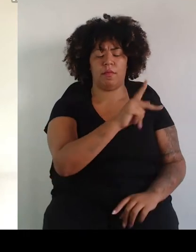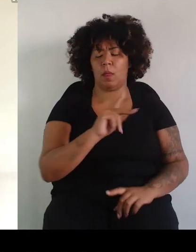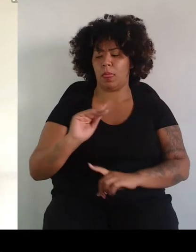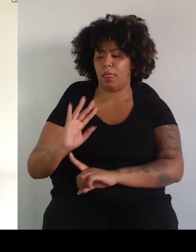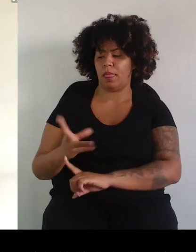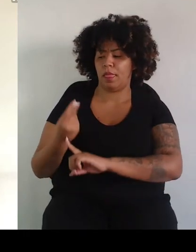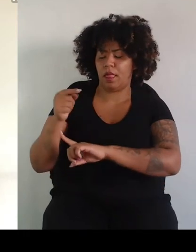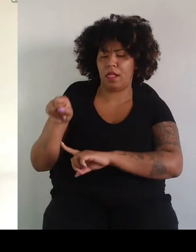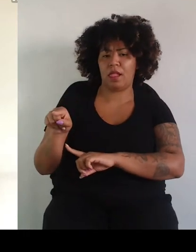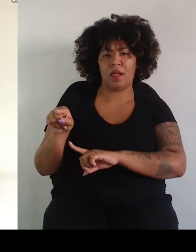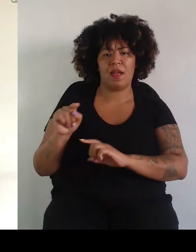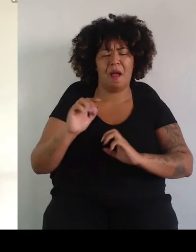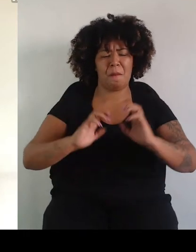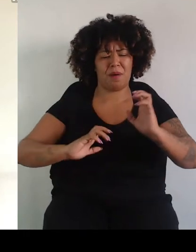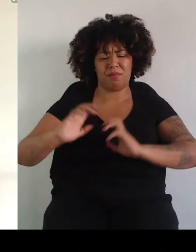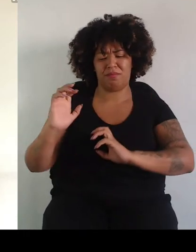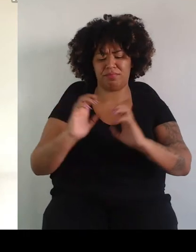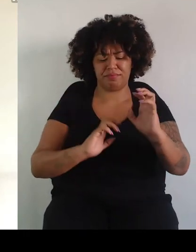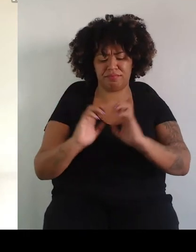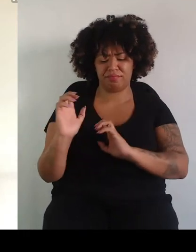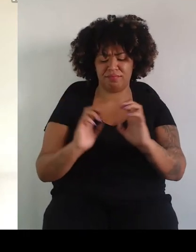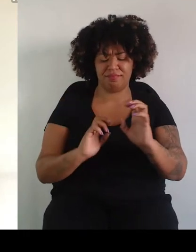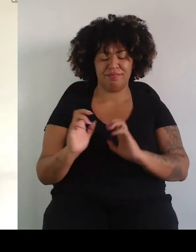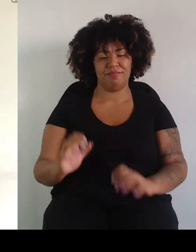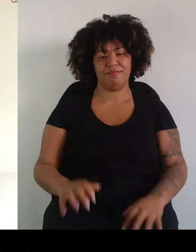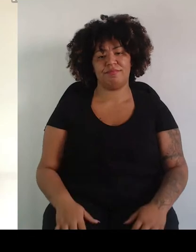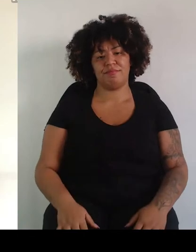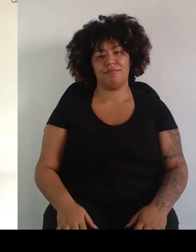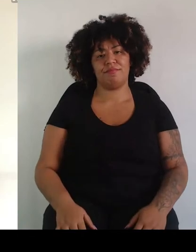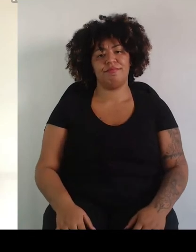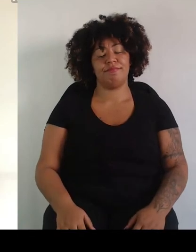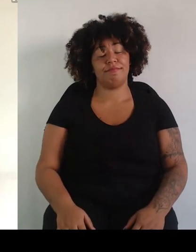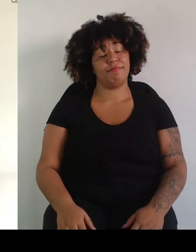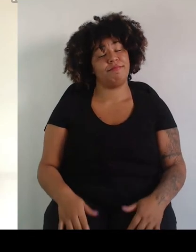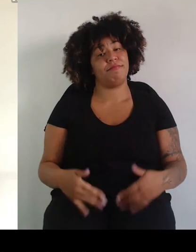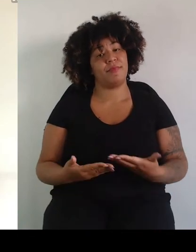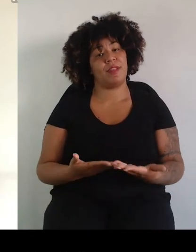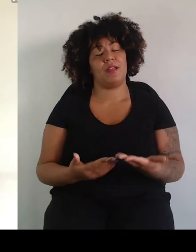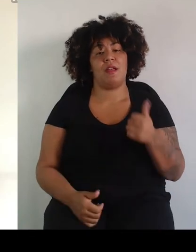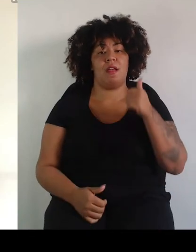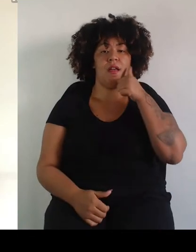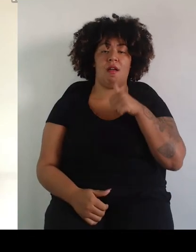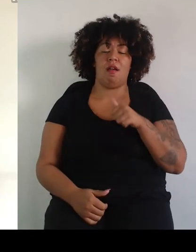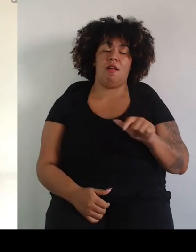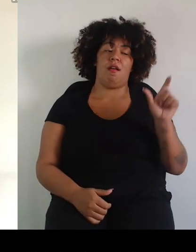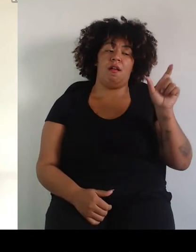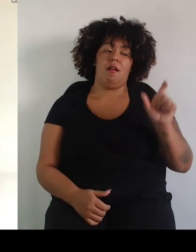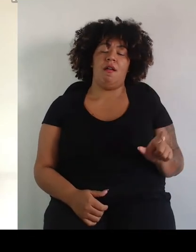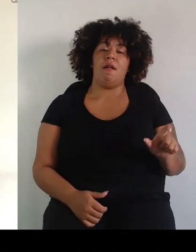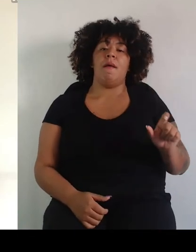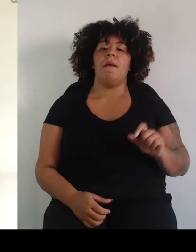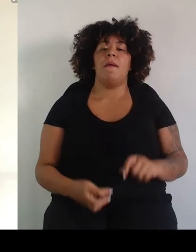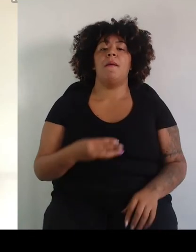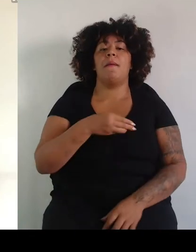ele está Márcia Falcão sem